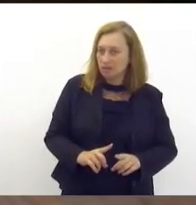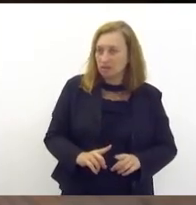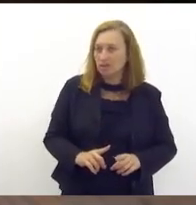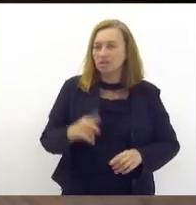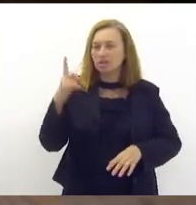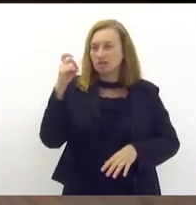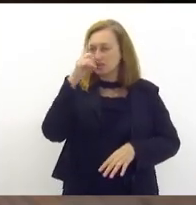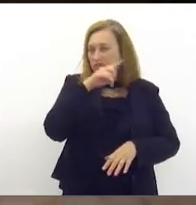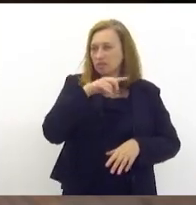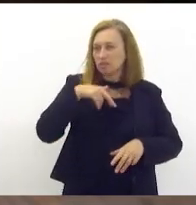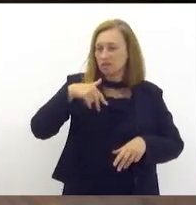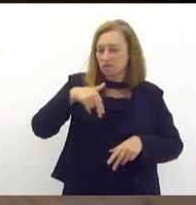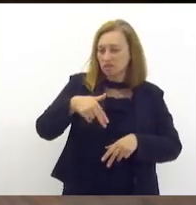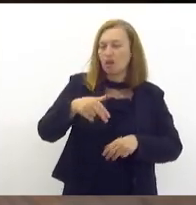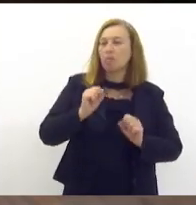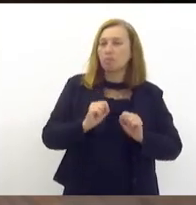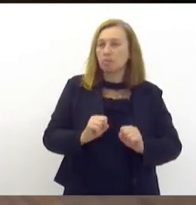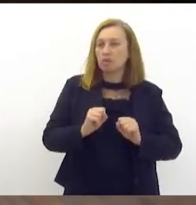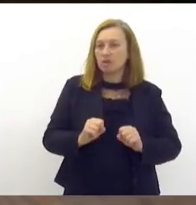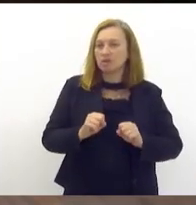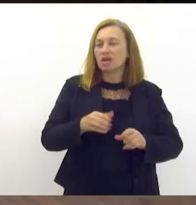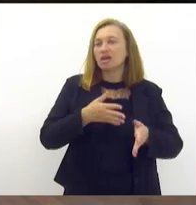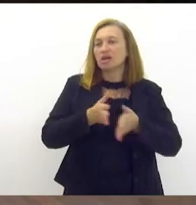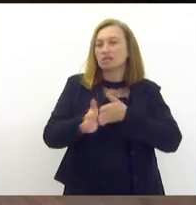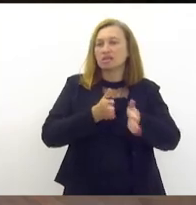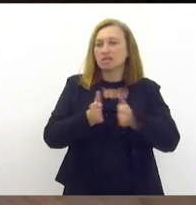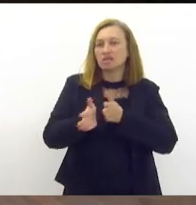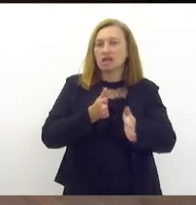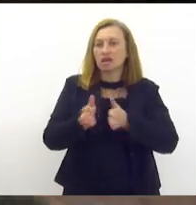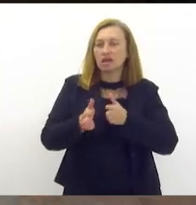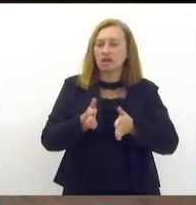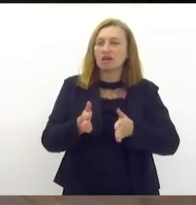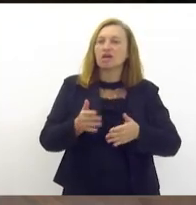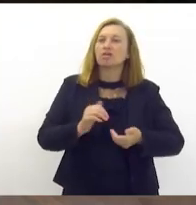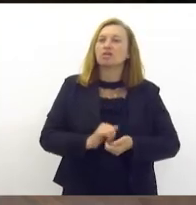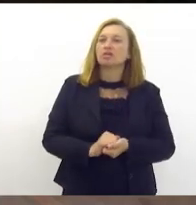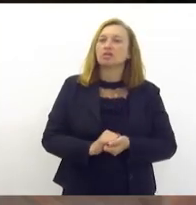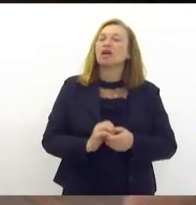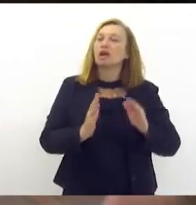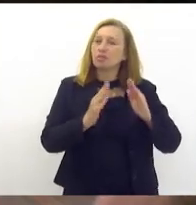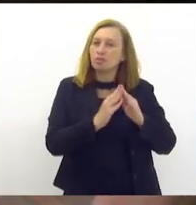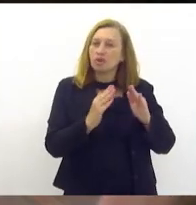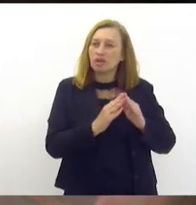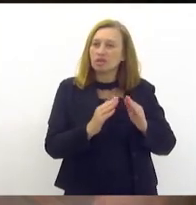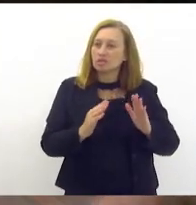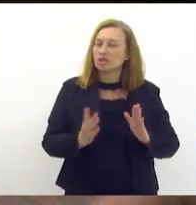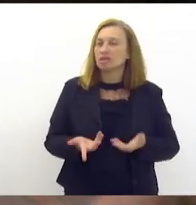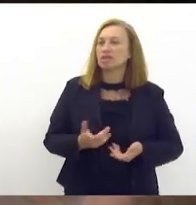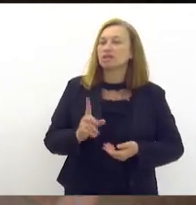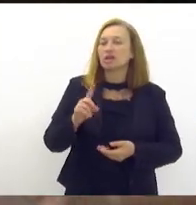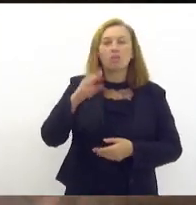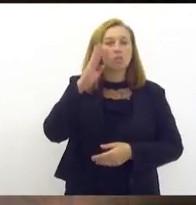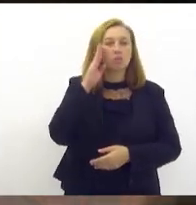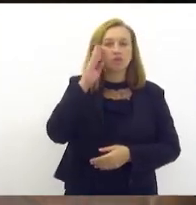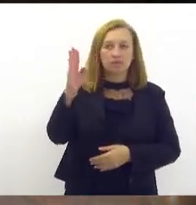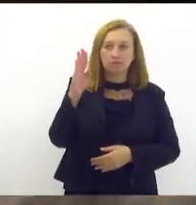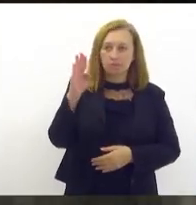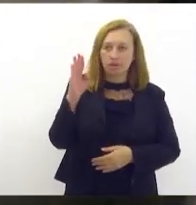reduzida possam acessar os serviços, possam acessar a moradia e a habitação, que é um dos